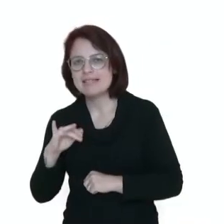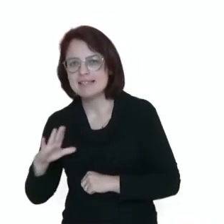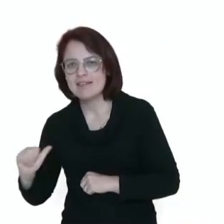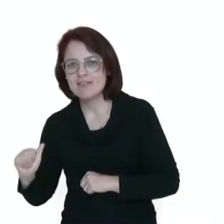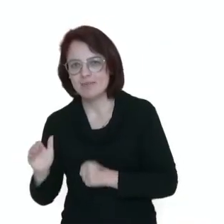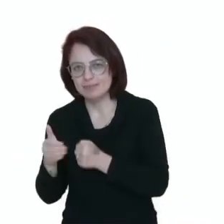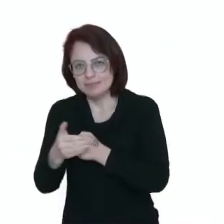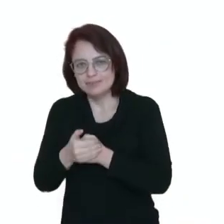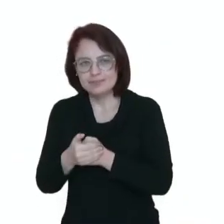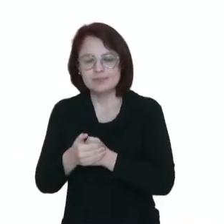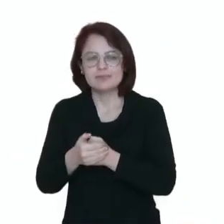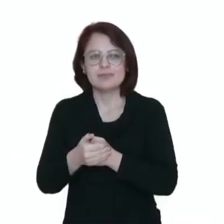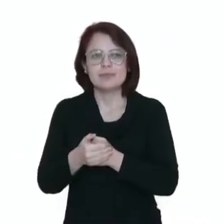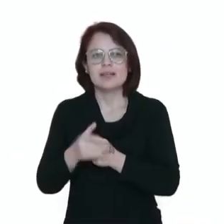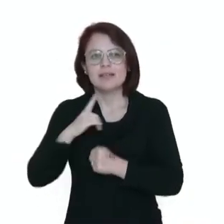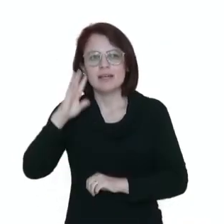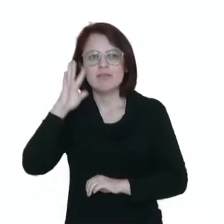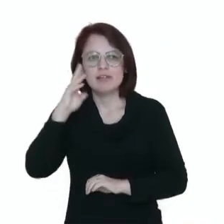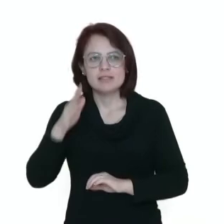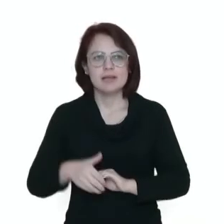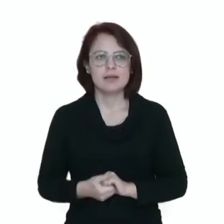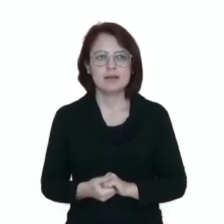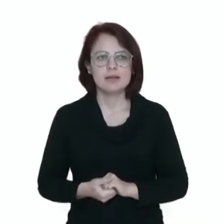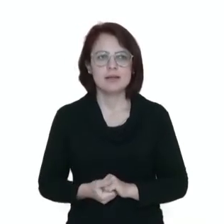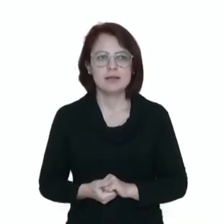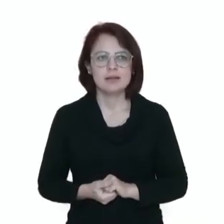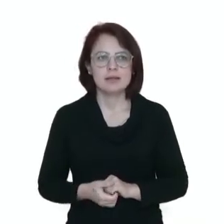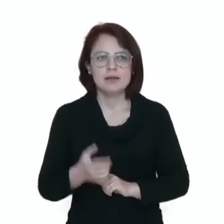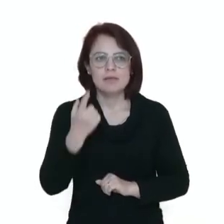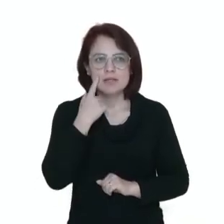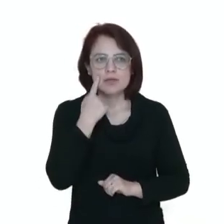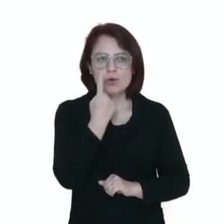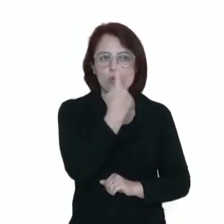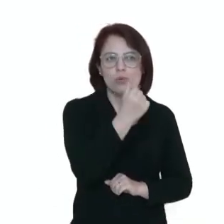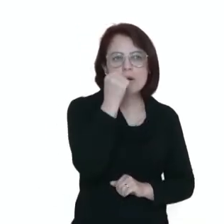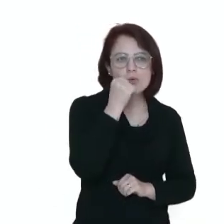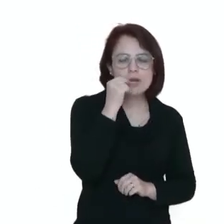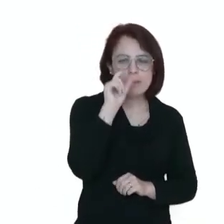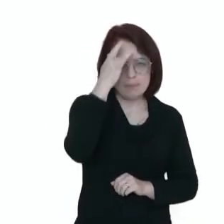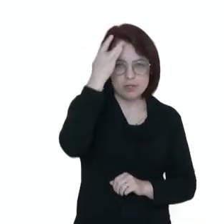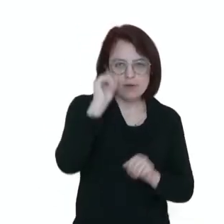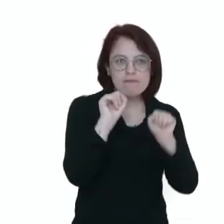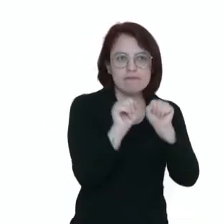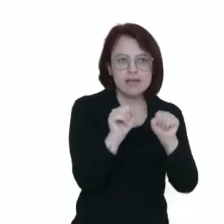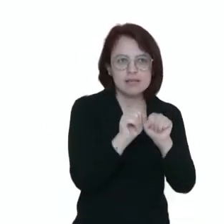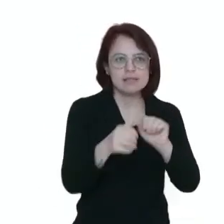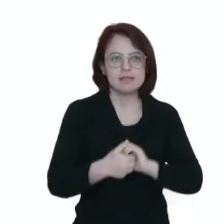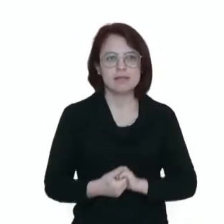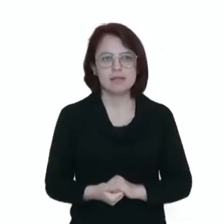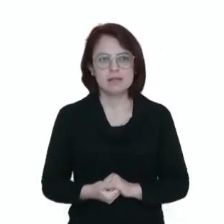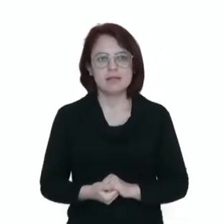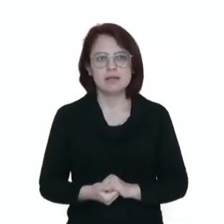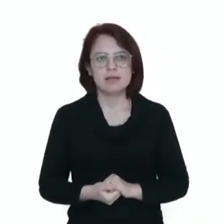voz ativa. Temos o agente, quem age. Uma mulher que fez a escalada. Uma